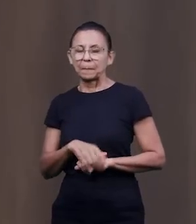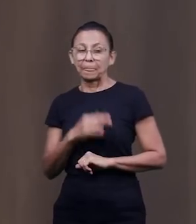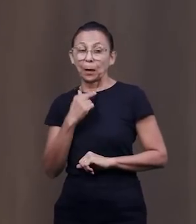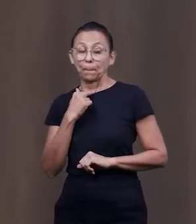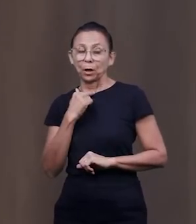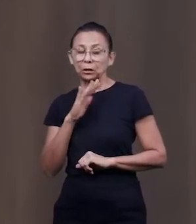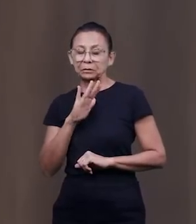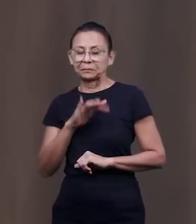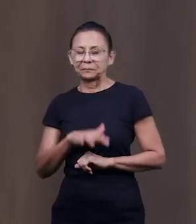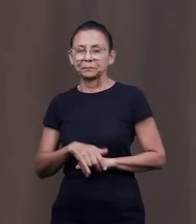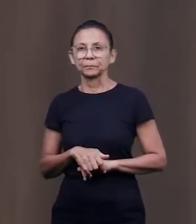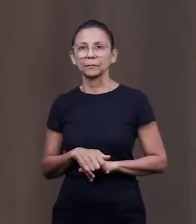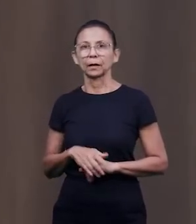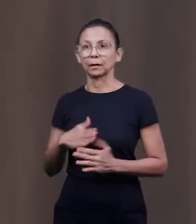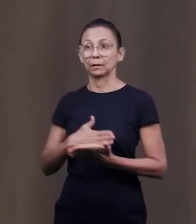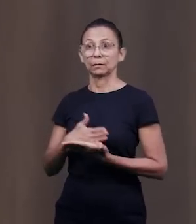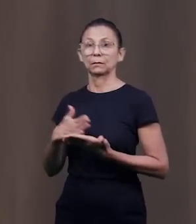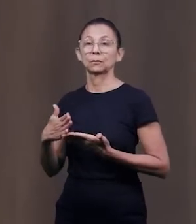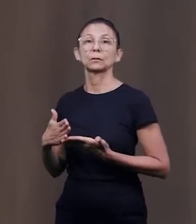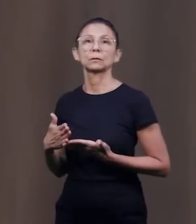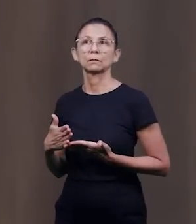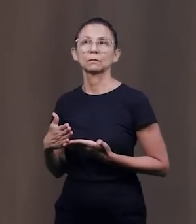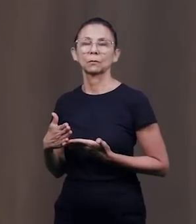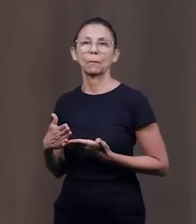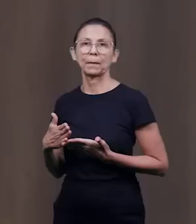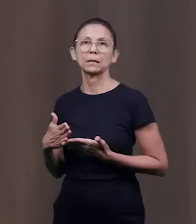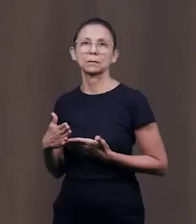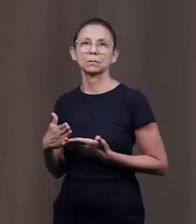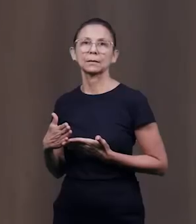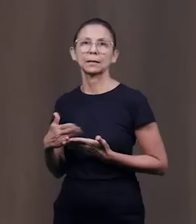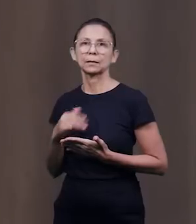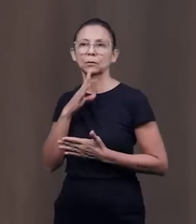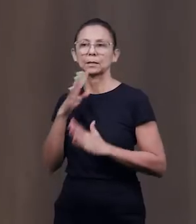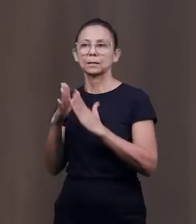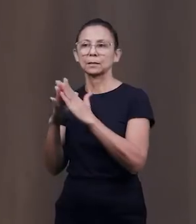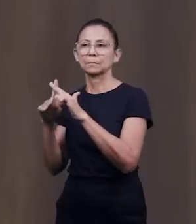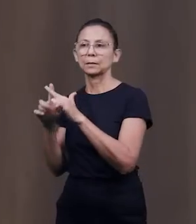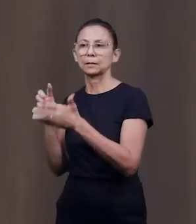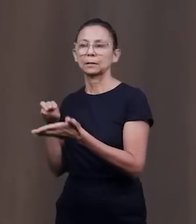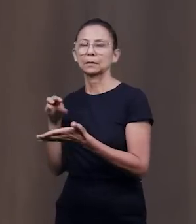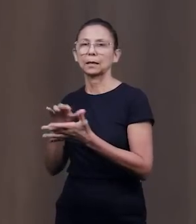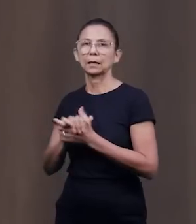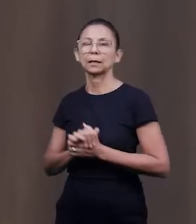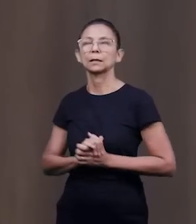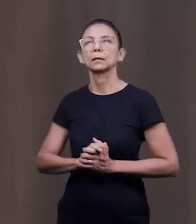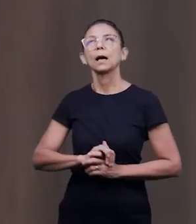empolga e tal, aí de repente ele recua, ele vai, entendeu? Você,